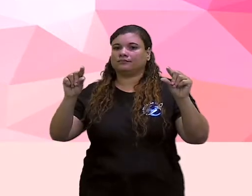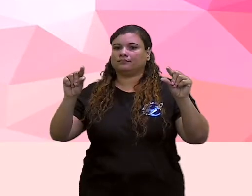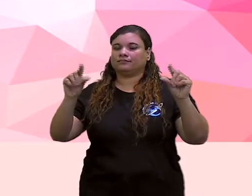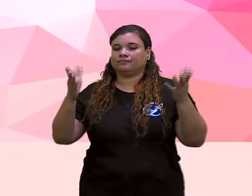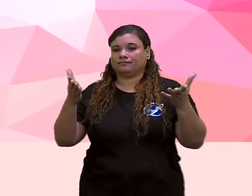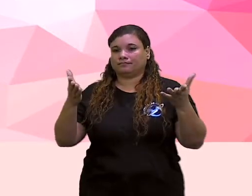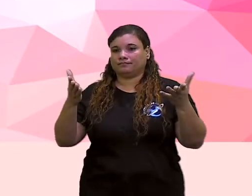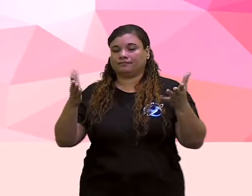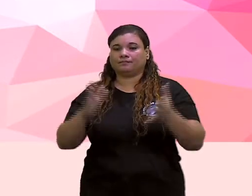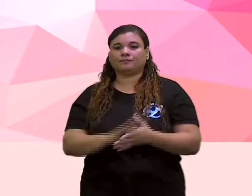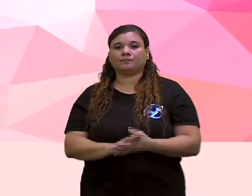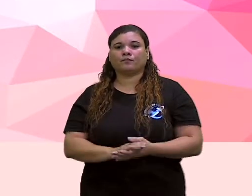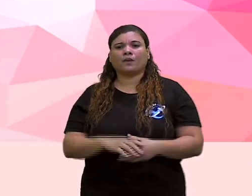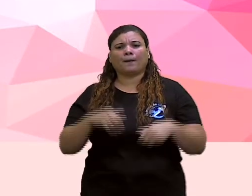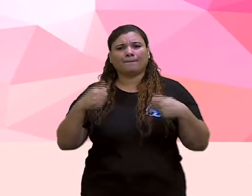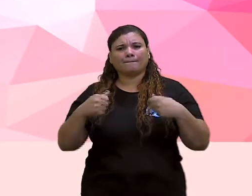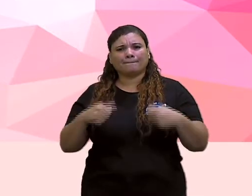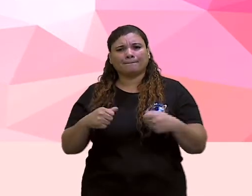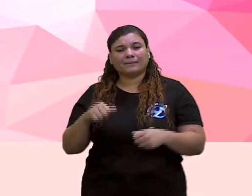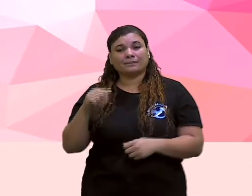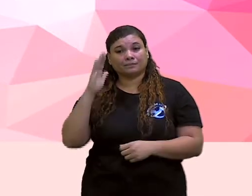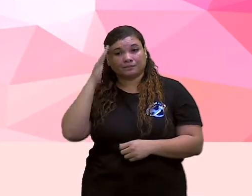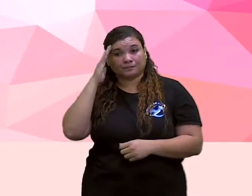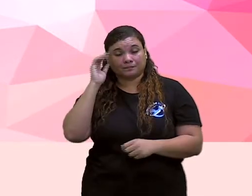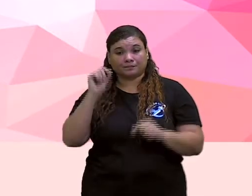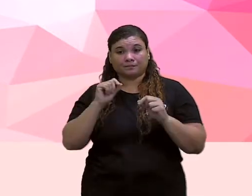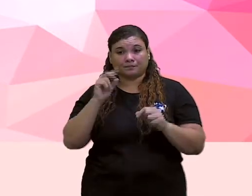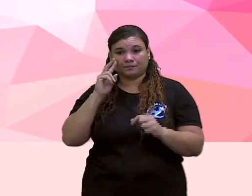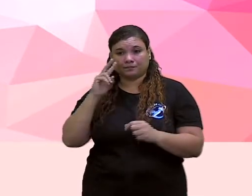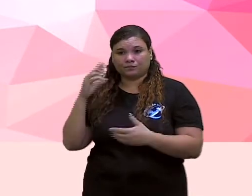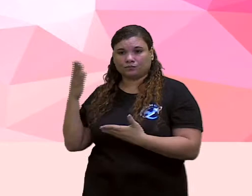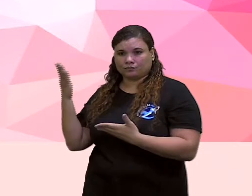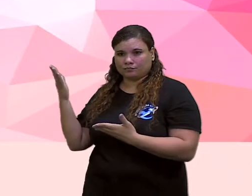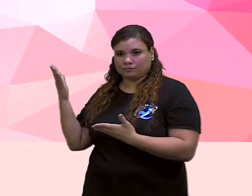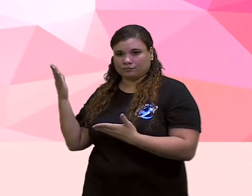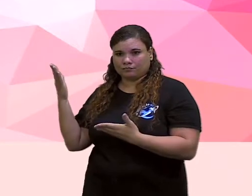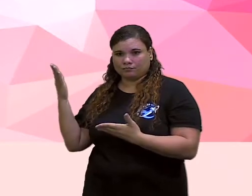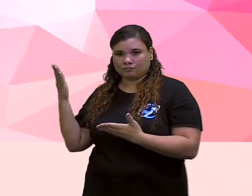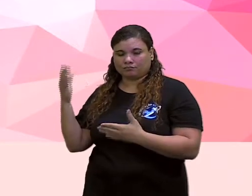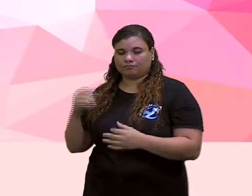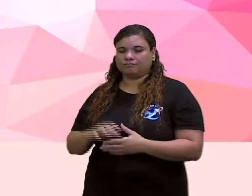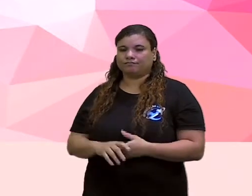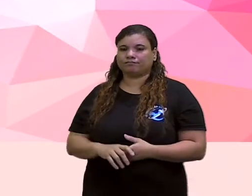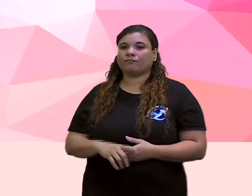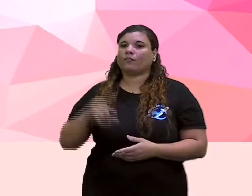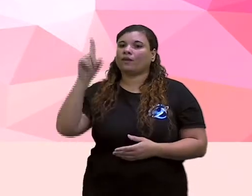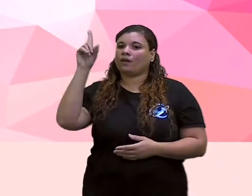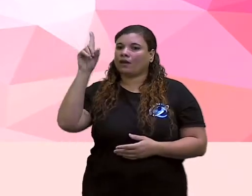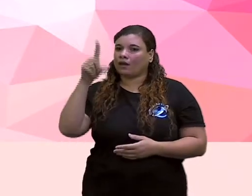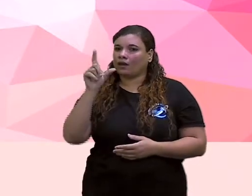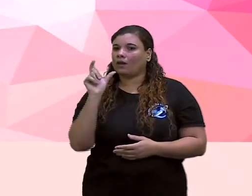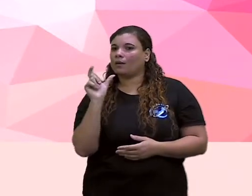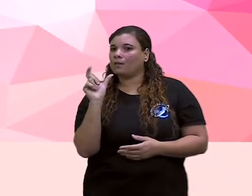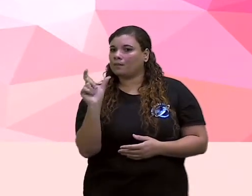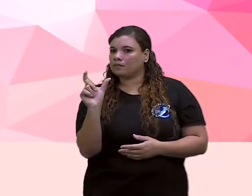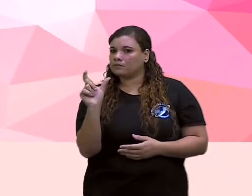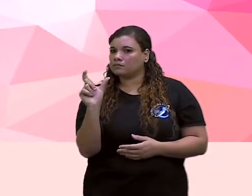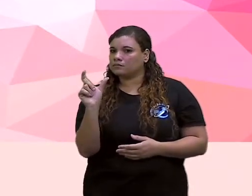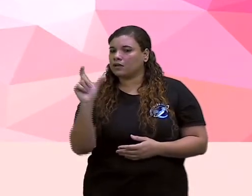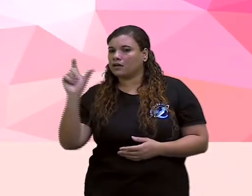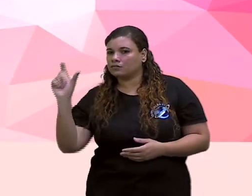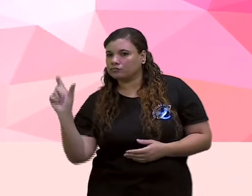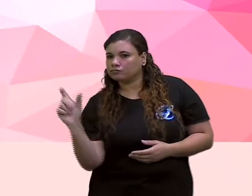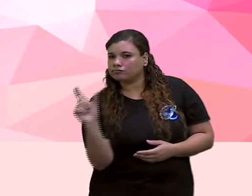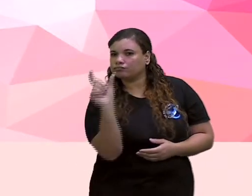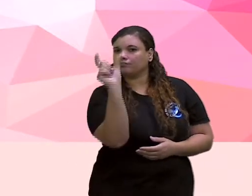Que a gente precisa entender, olha lá, tá na tela, ó, que é um termo acessório, como eu disse, vai intensificar o sentido do